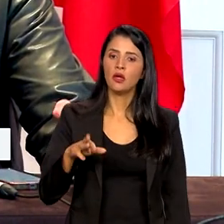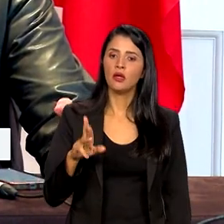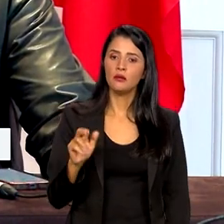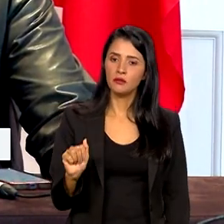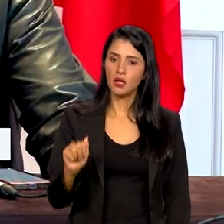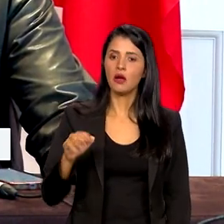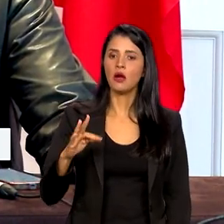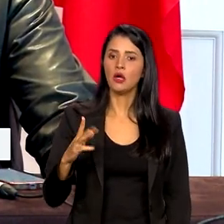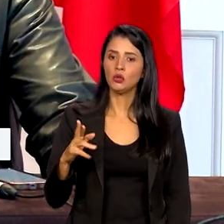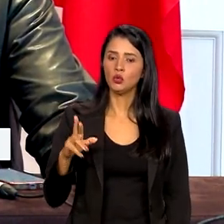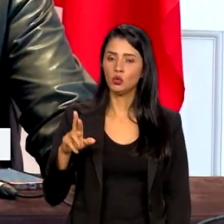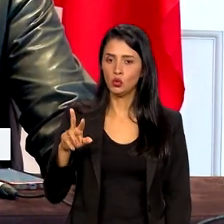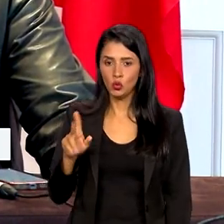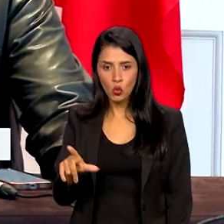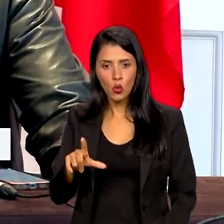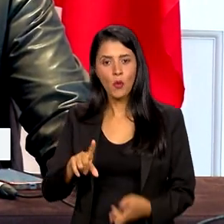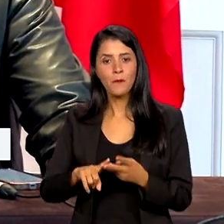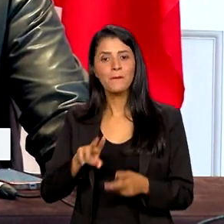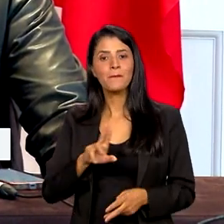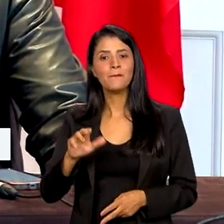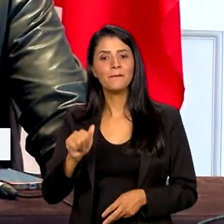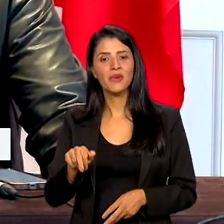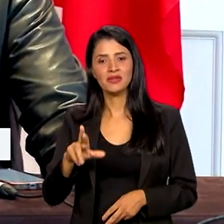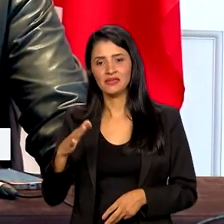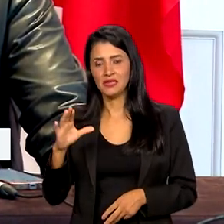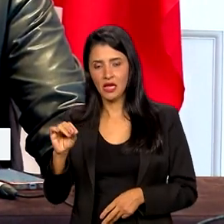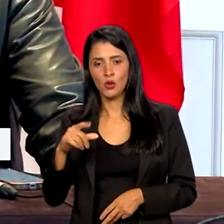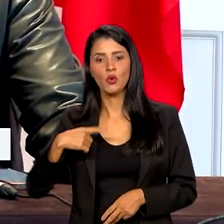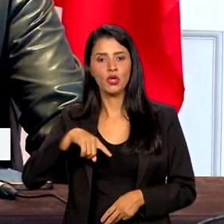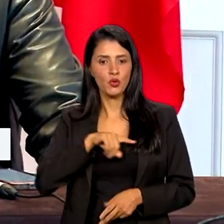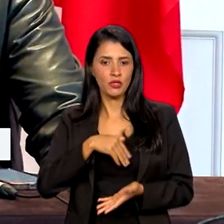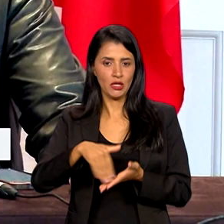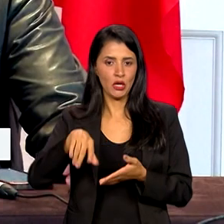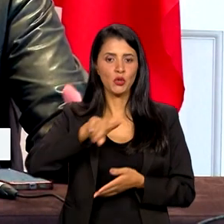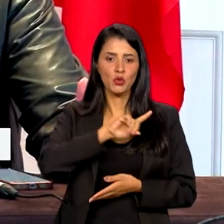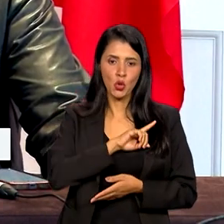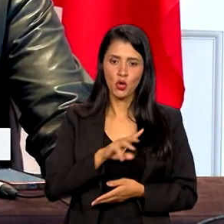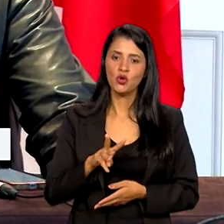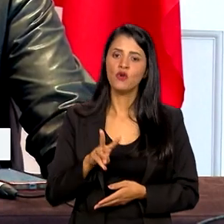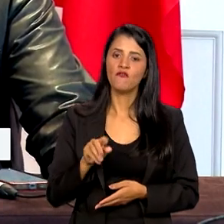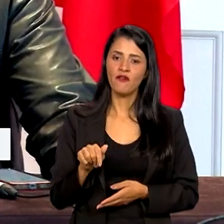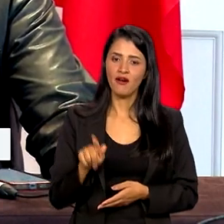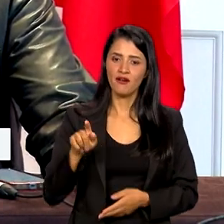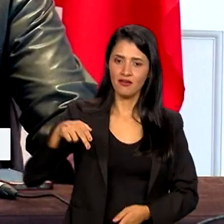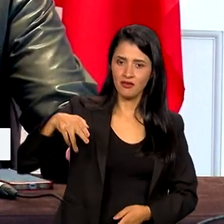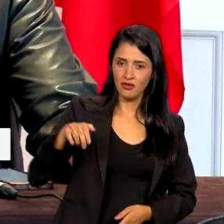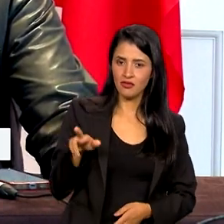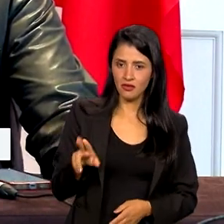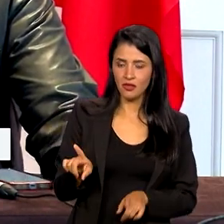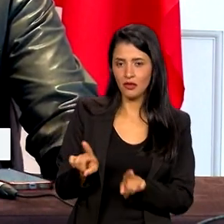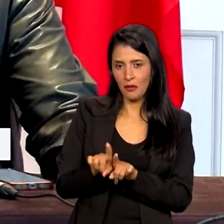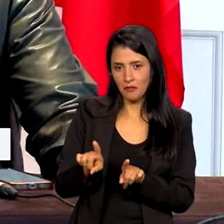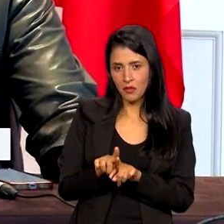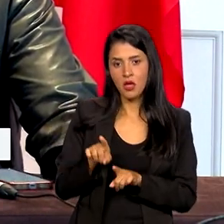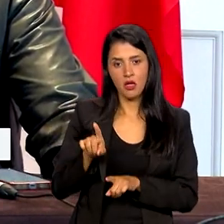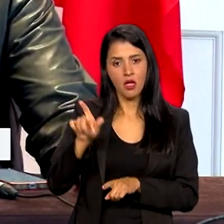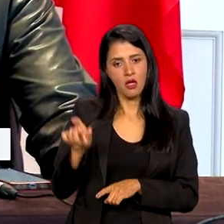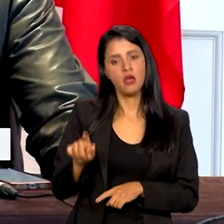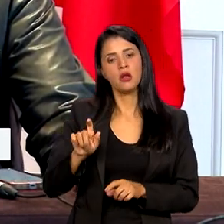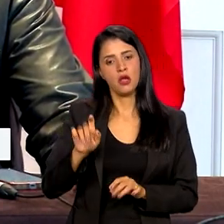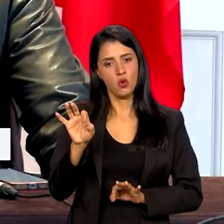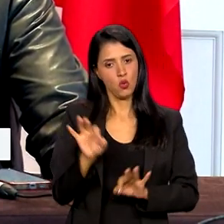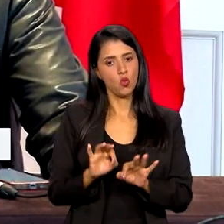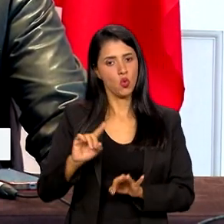Marcelo Freixo, além do nosso secretário de Participação Social, Wagner Caetano, que é um dos